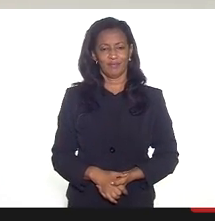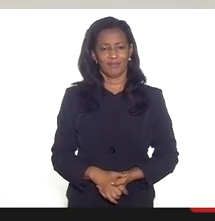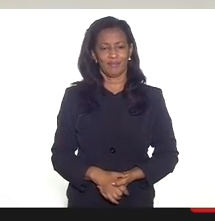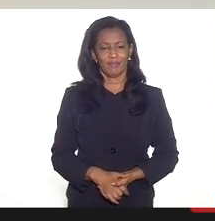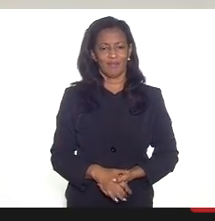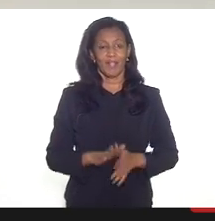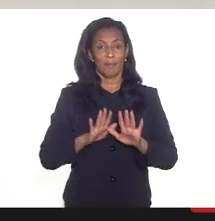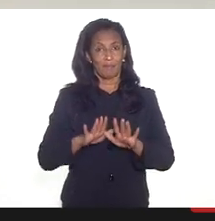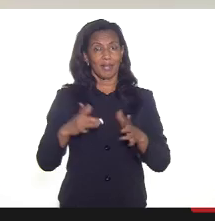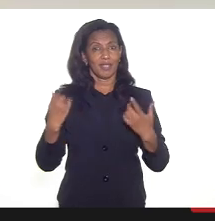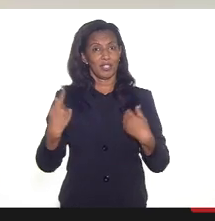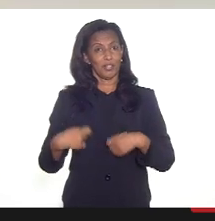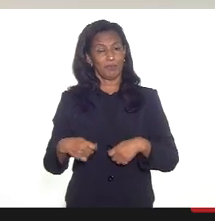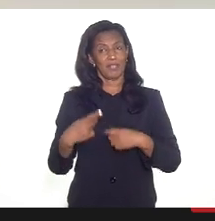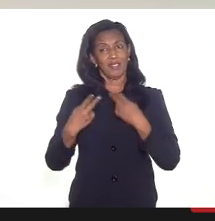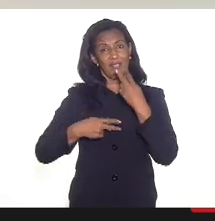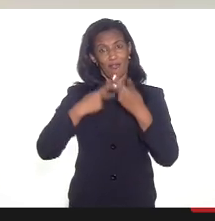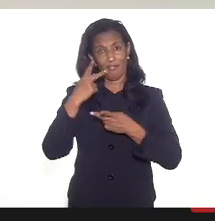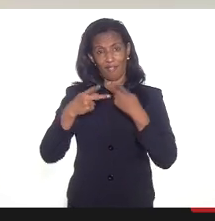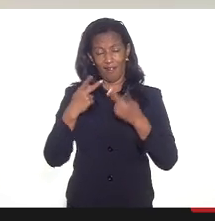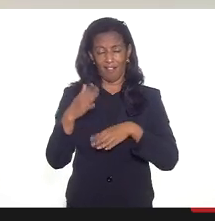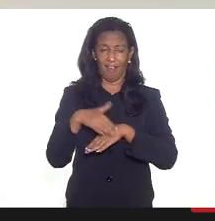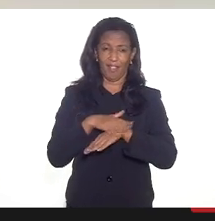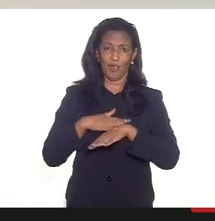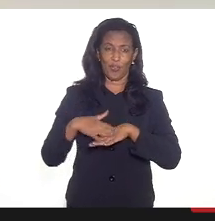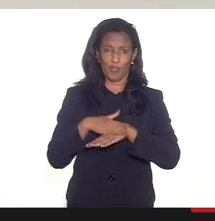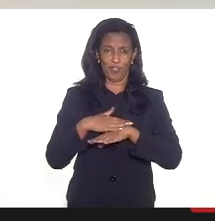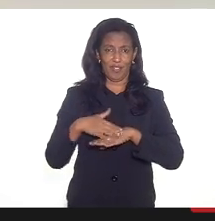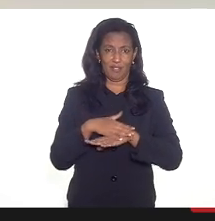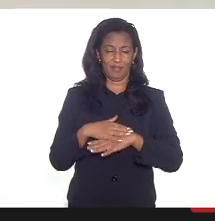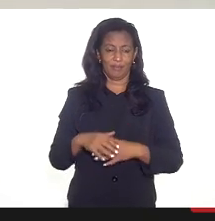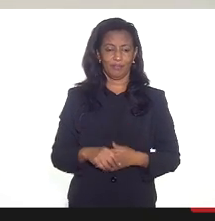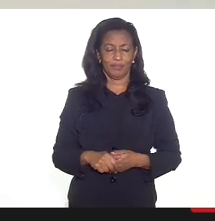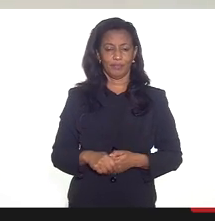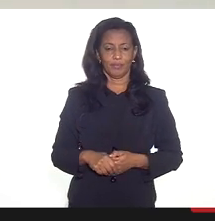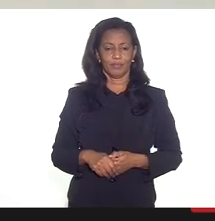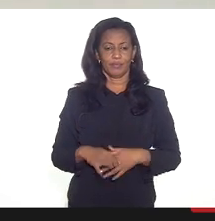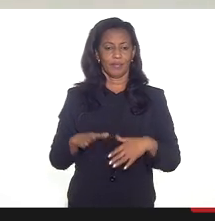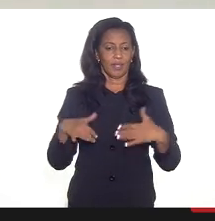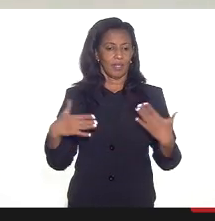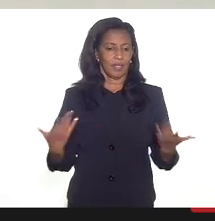Enfermeira, mas para isso a gente precisa falar e conversar com essa rede. E assim,